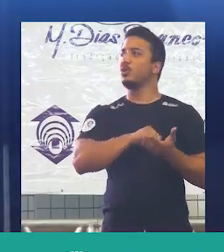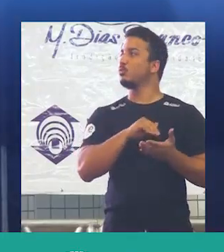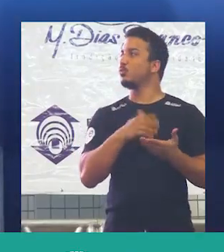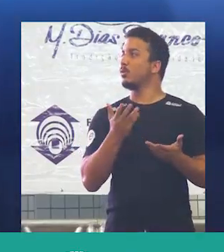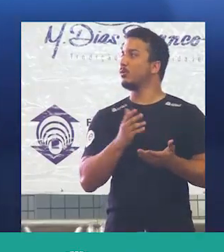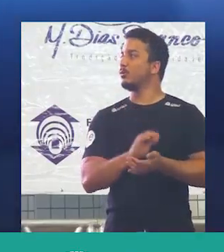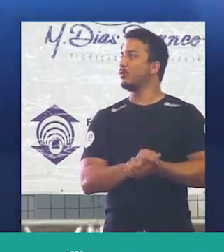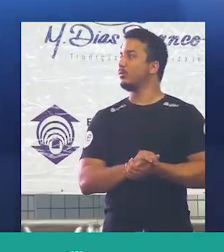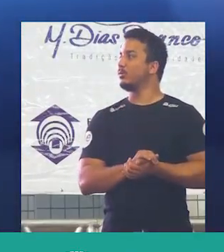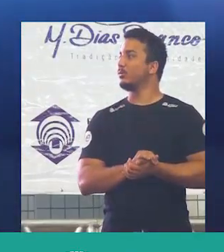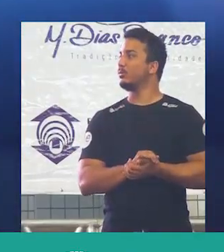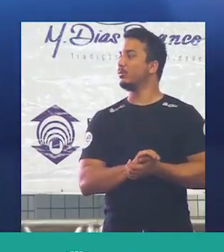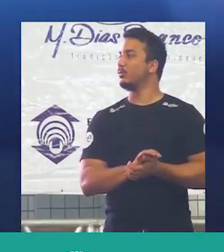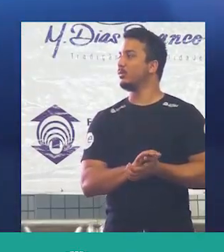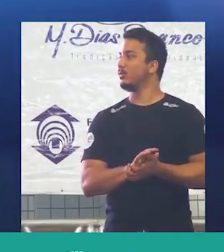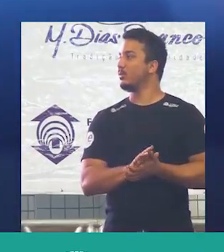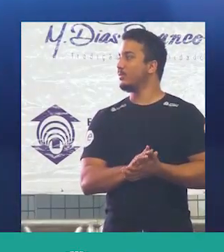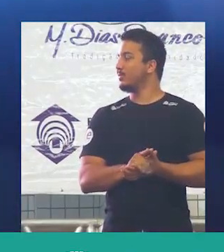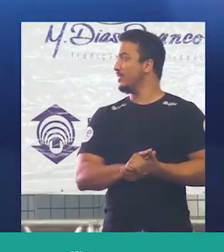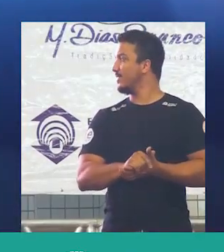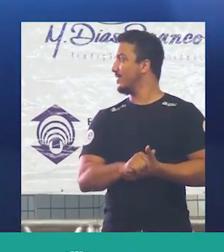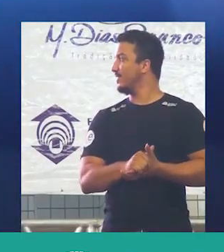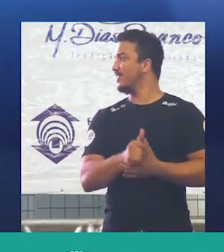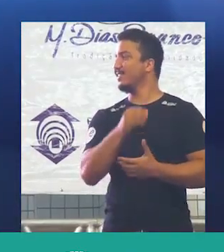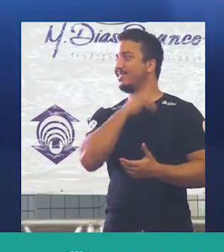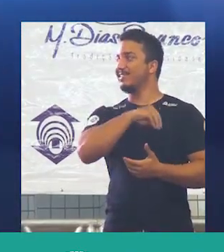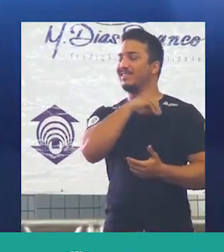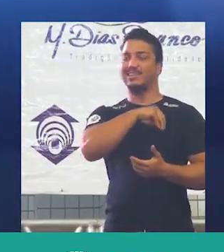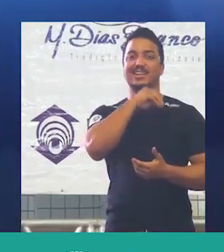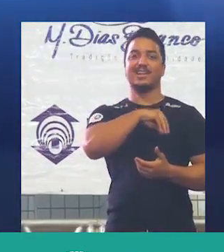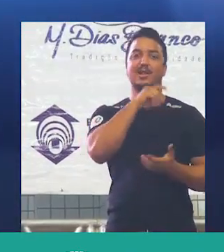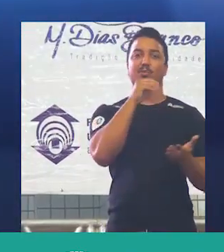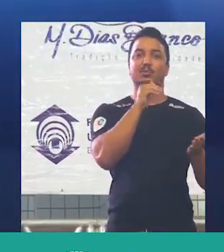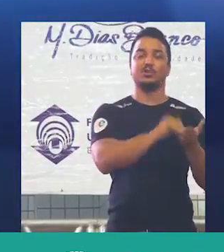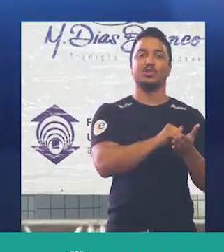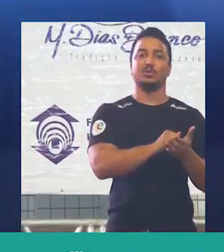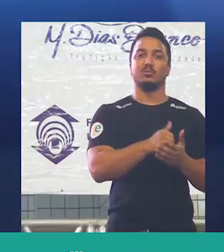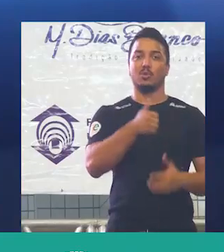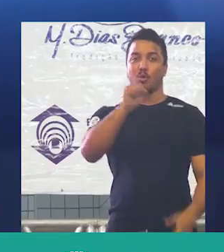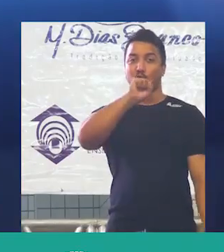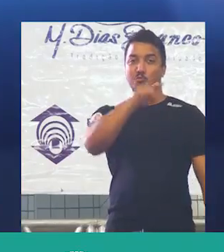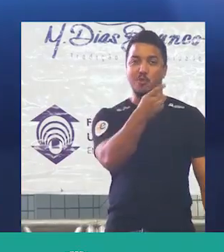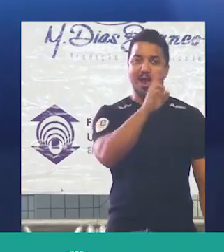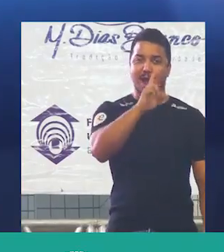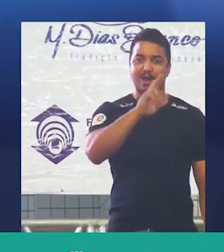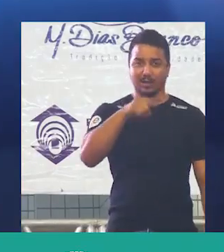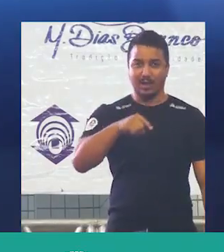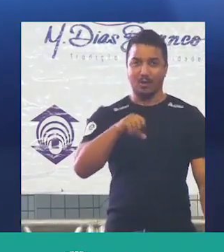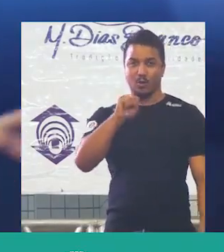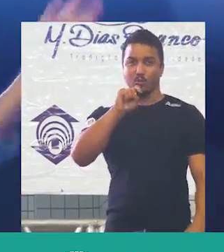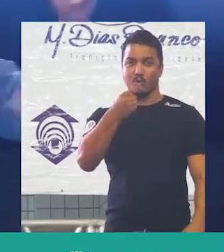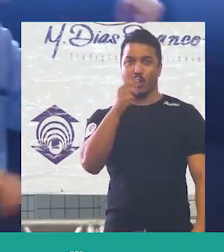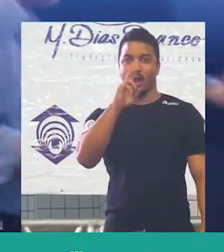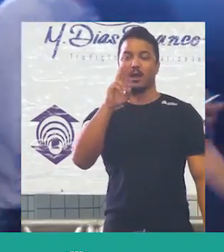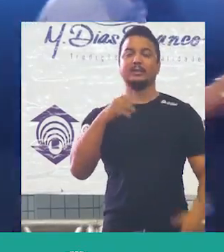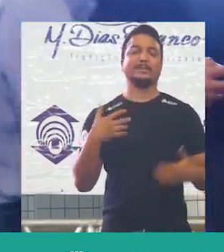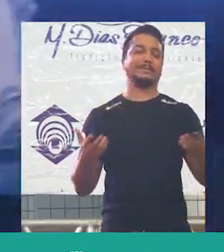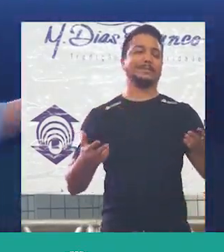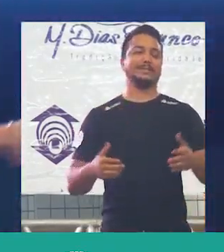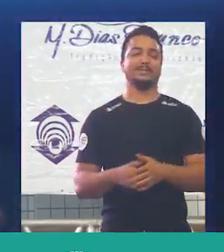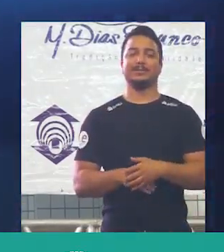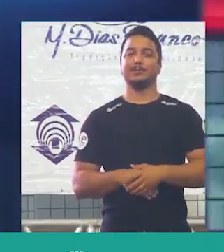tá? 8 mil e quanto? Ah, eu pensei que o salário mínimo era mais de 8 mil reais, não, né? Mas vamos em